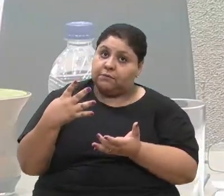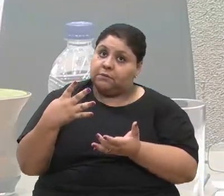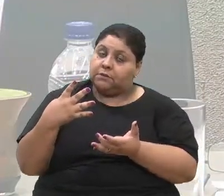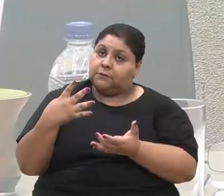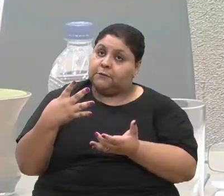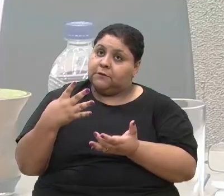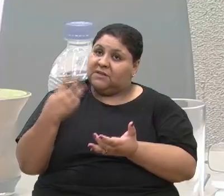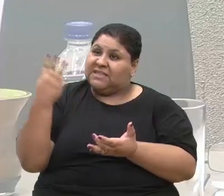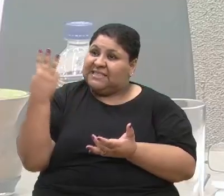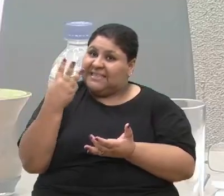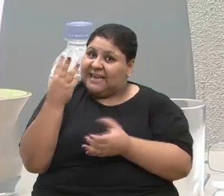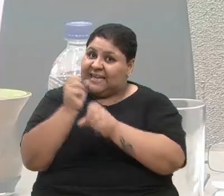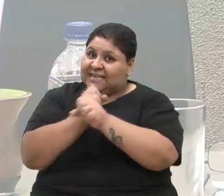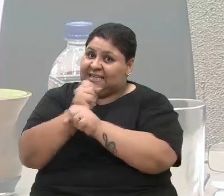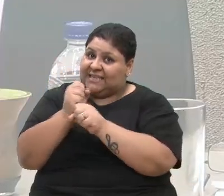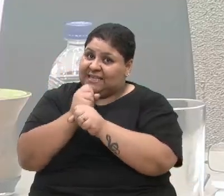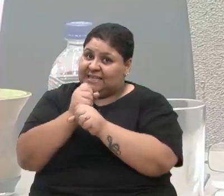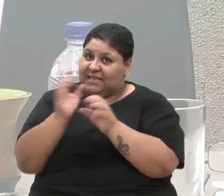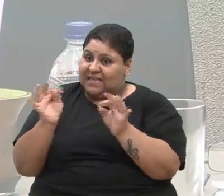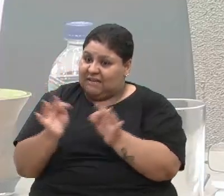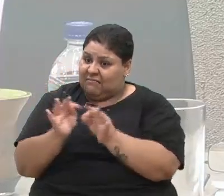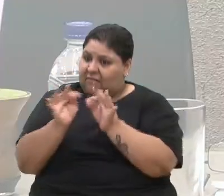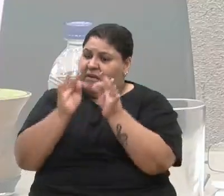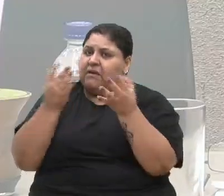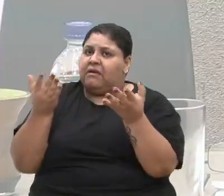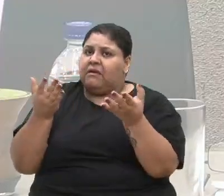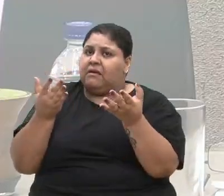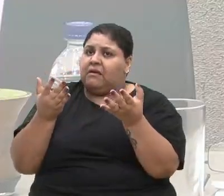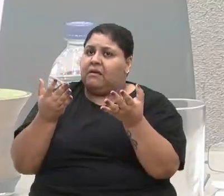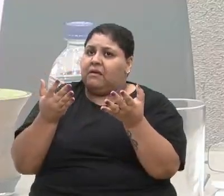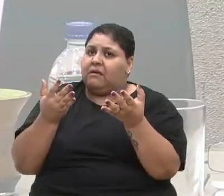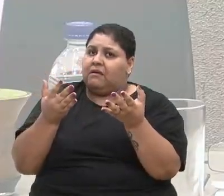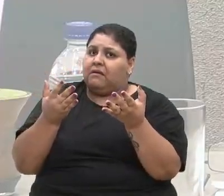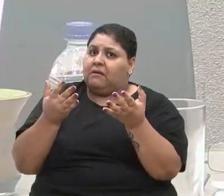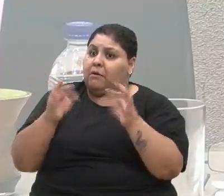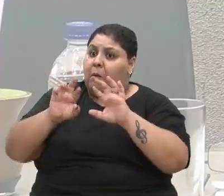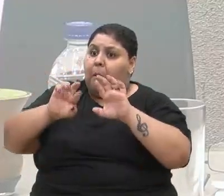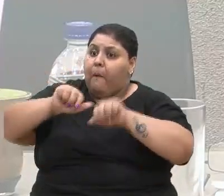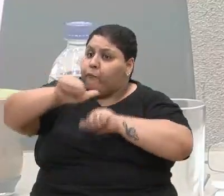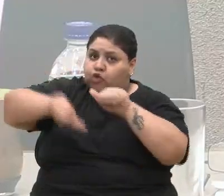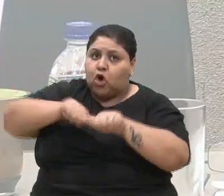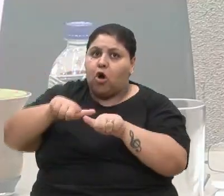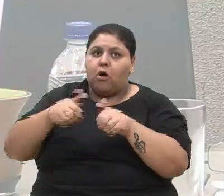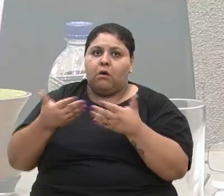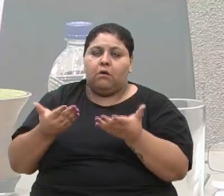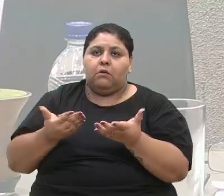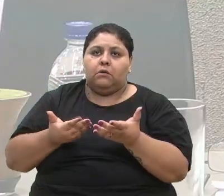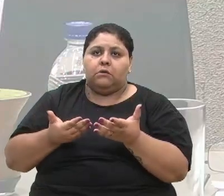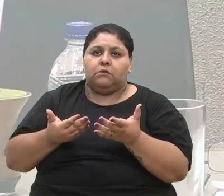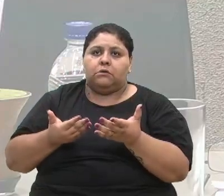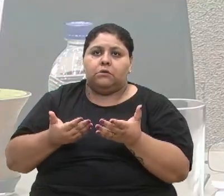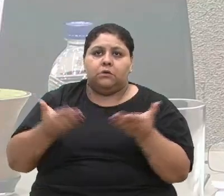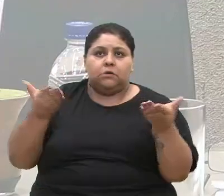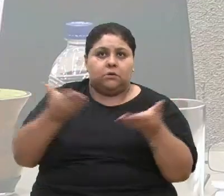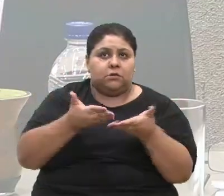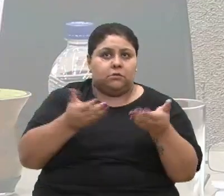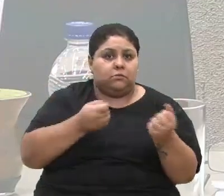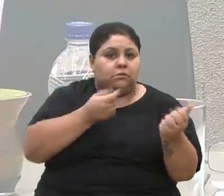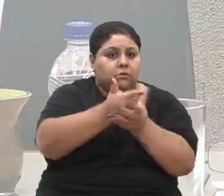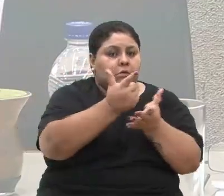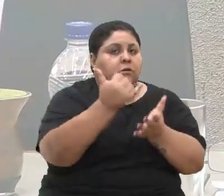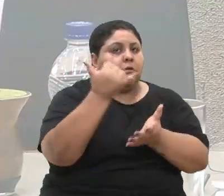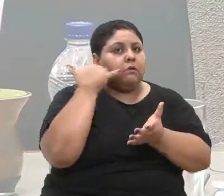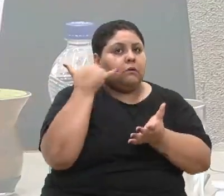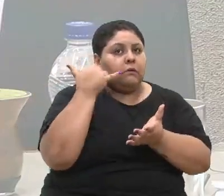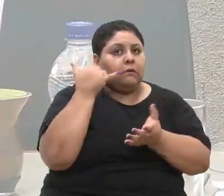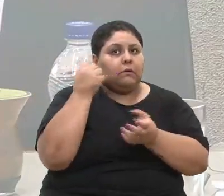Em 3 anos, a tecnologia já não é mais nem aquela que era em 2021. Que hoje a gente compra um celular esse ano,